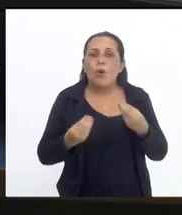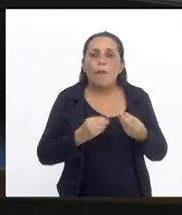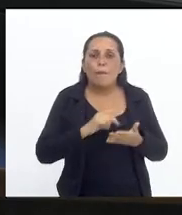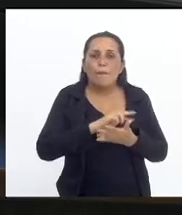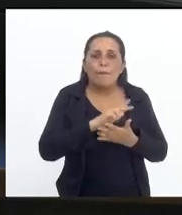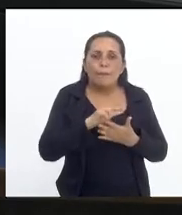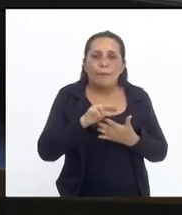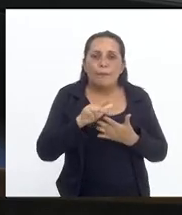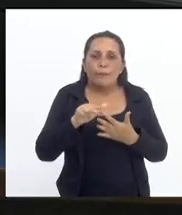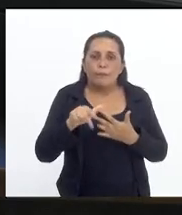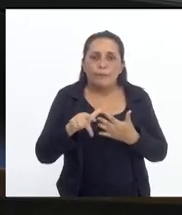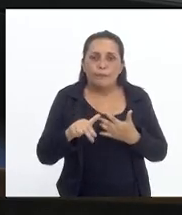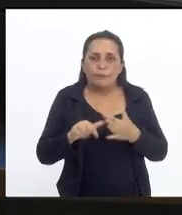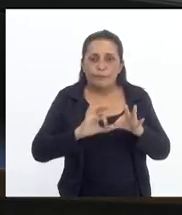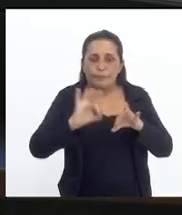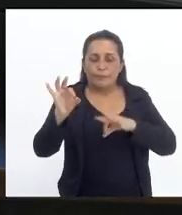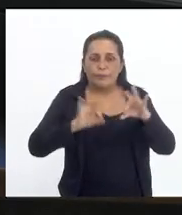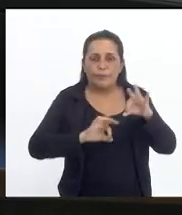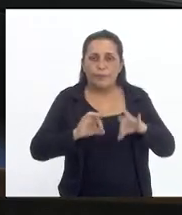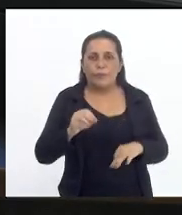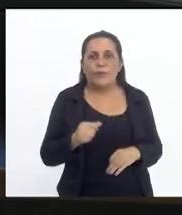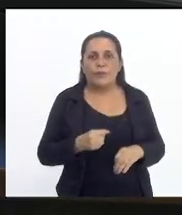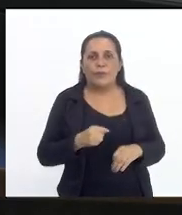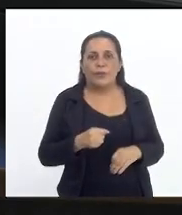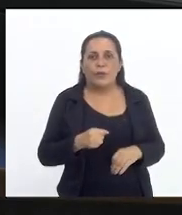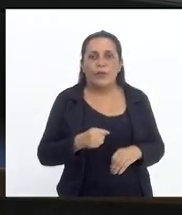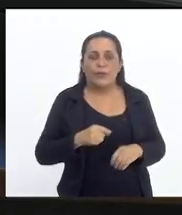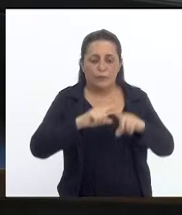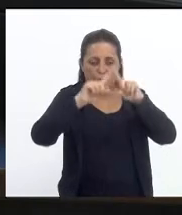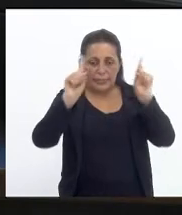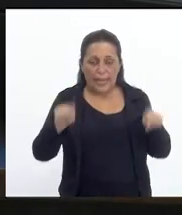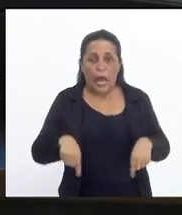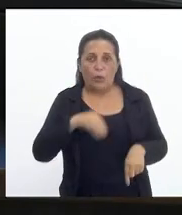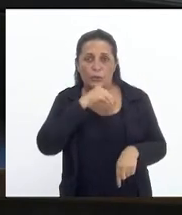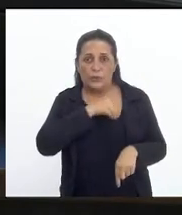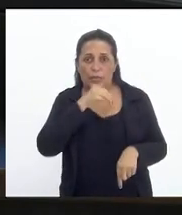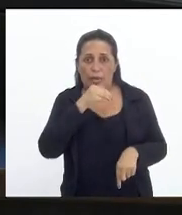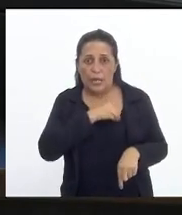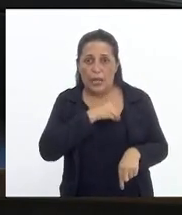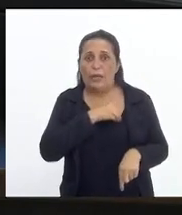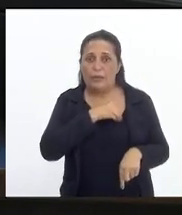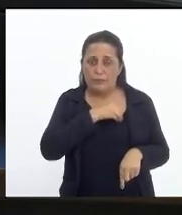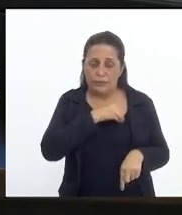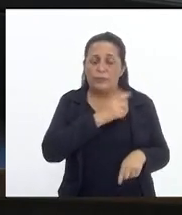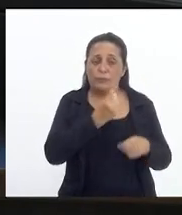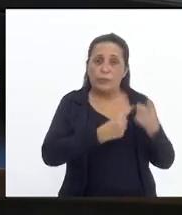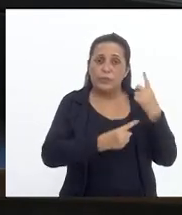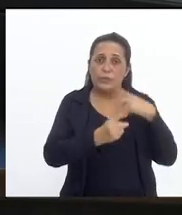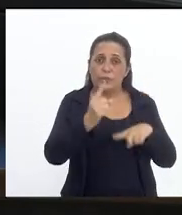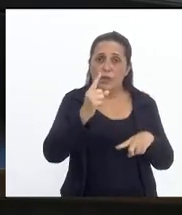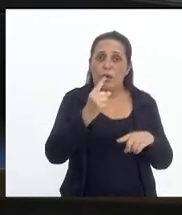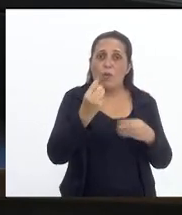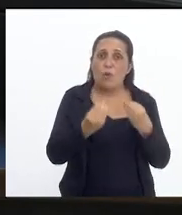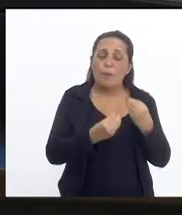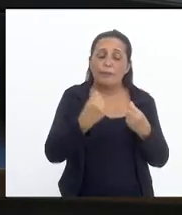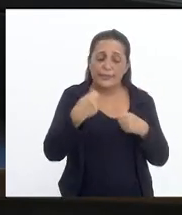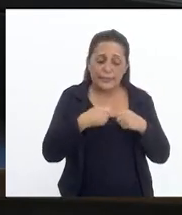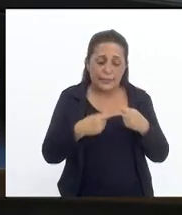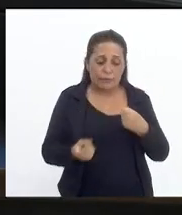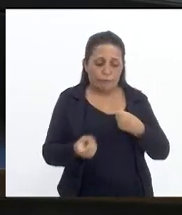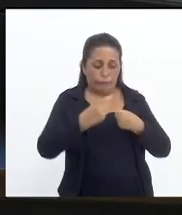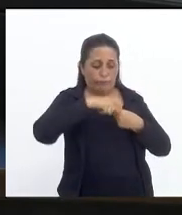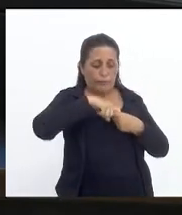vários planos de cargos e salários que constam já essa progressão automática é um pouco mais difícil teria que se revisitar